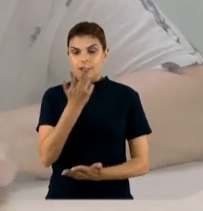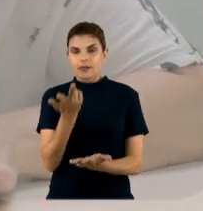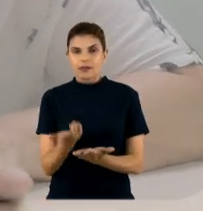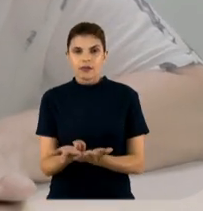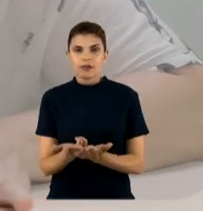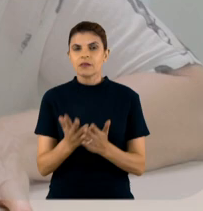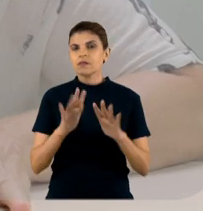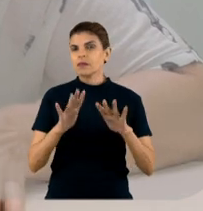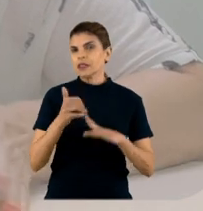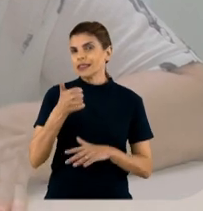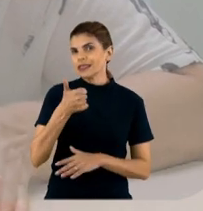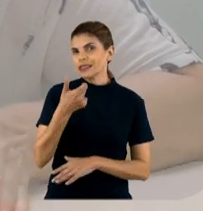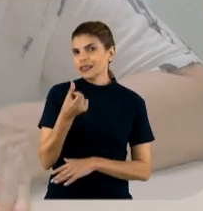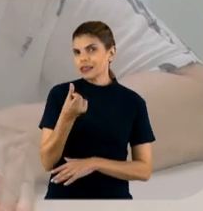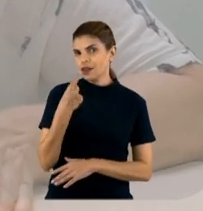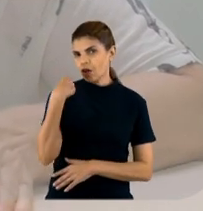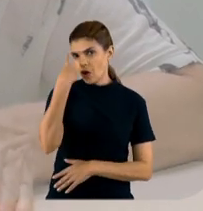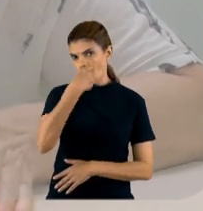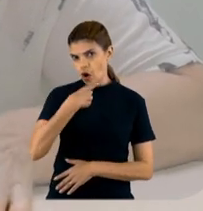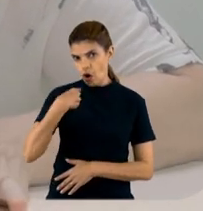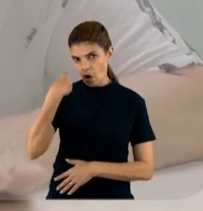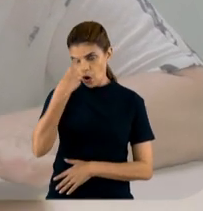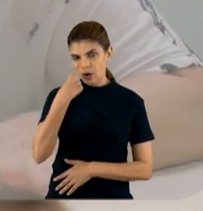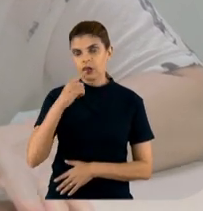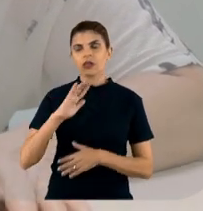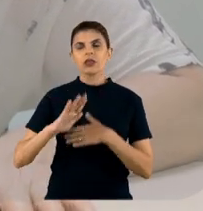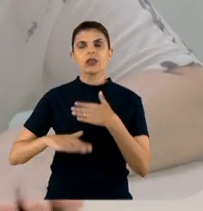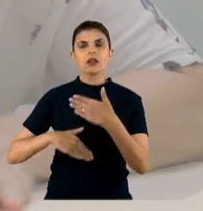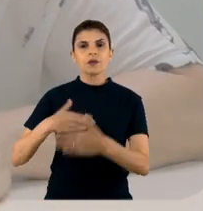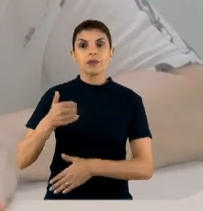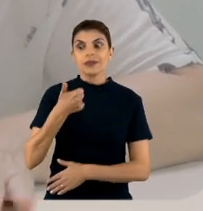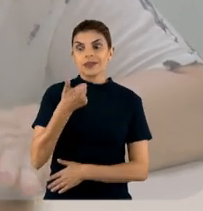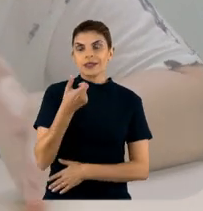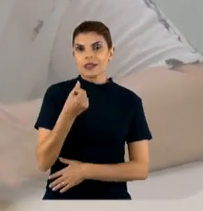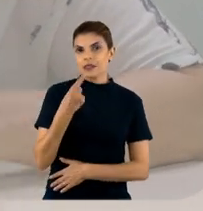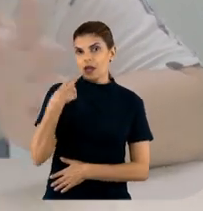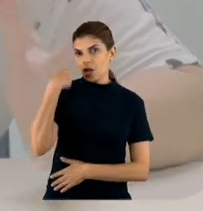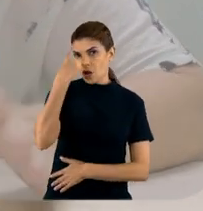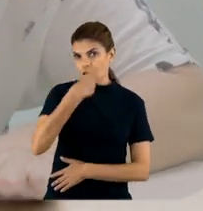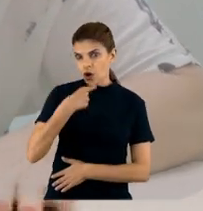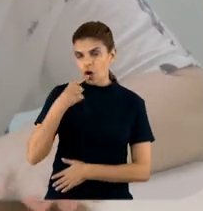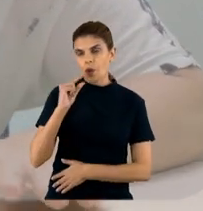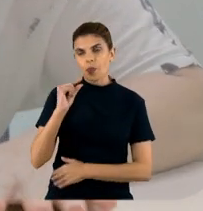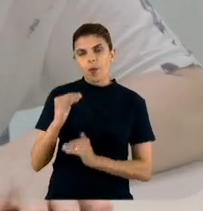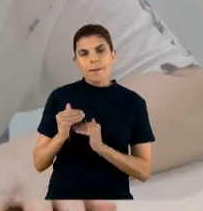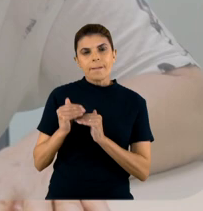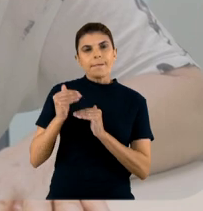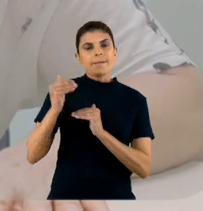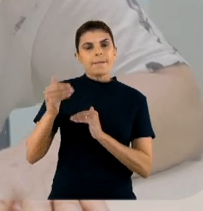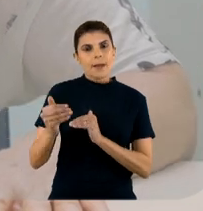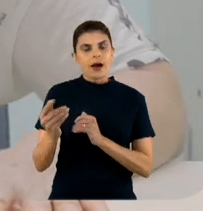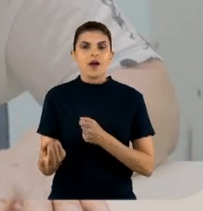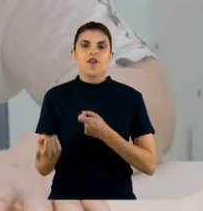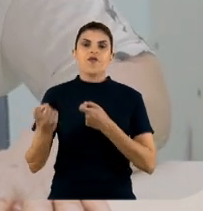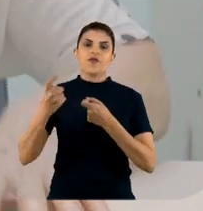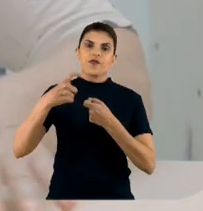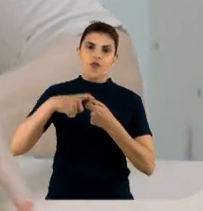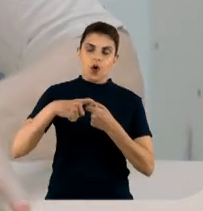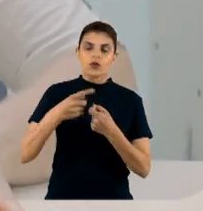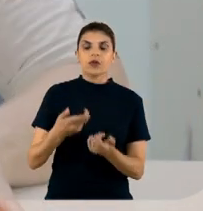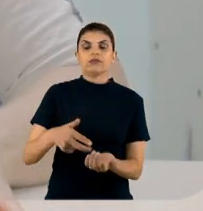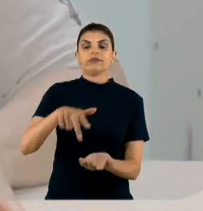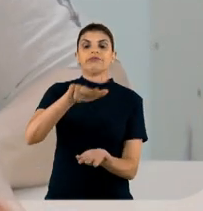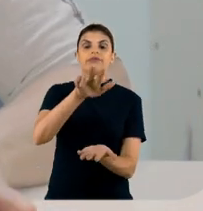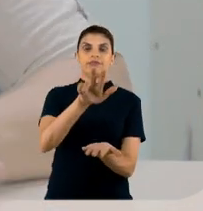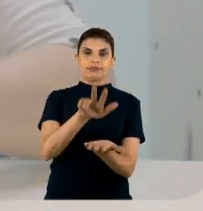um período mínimo de 16 horas E aí depois dessas 16 horas ou um pouco mais ele volta a